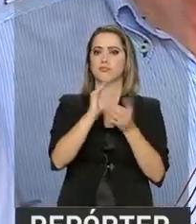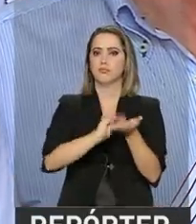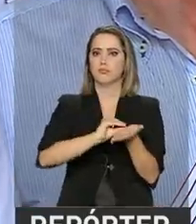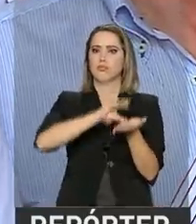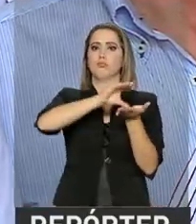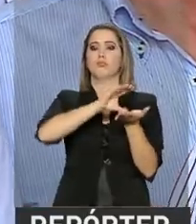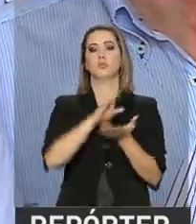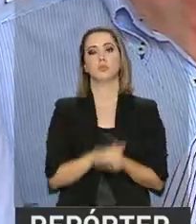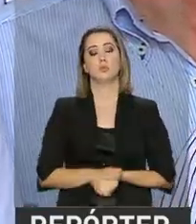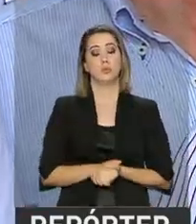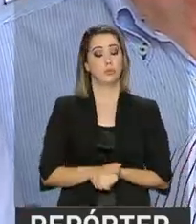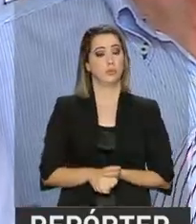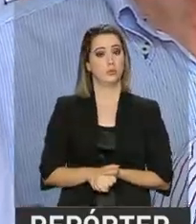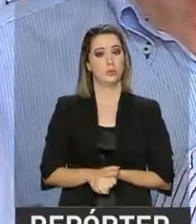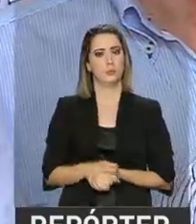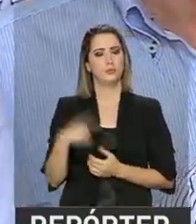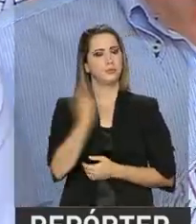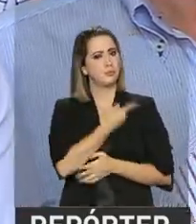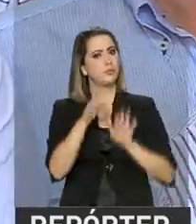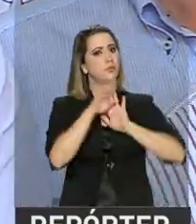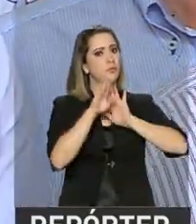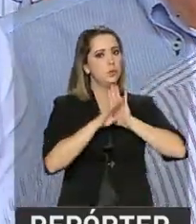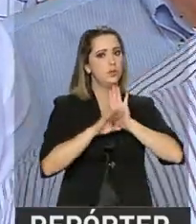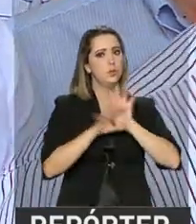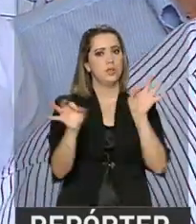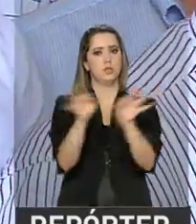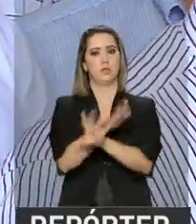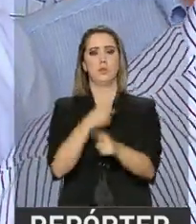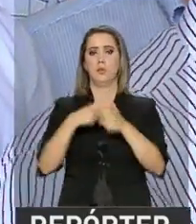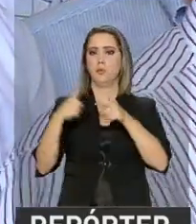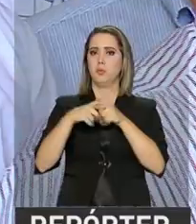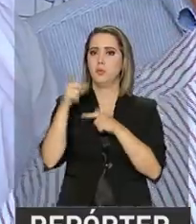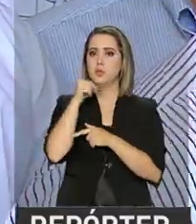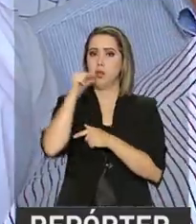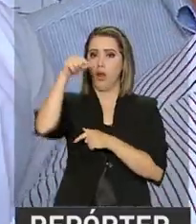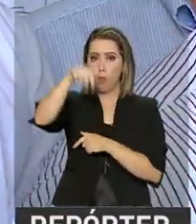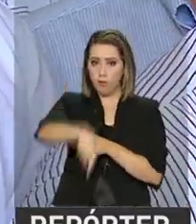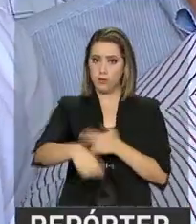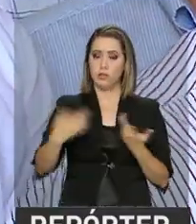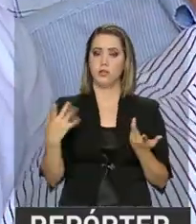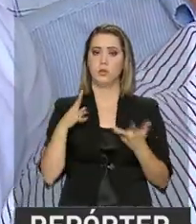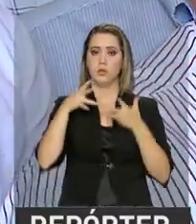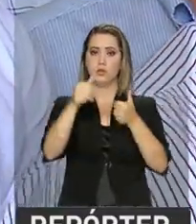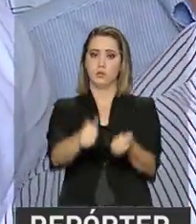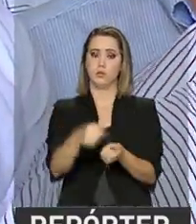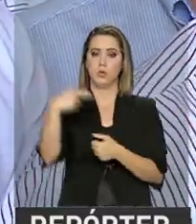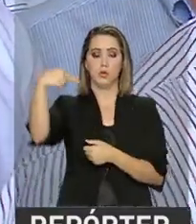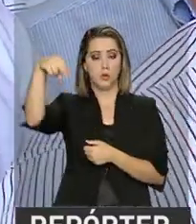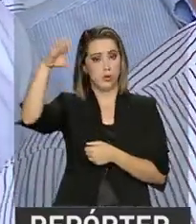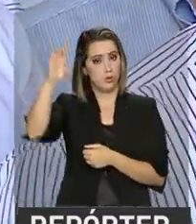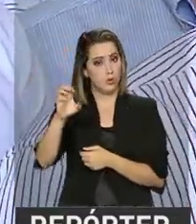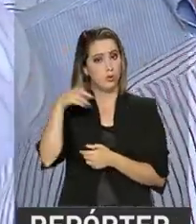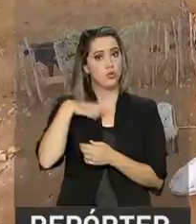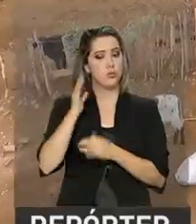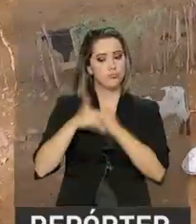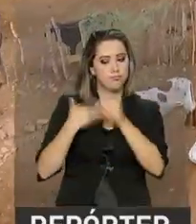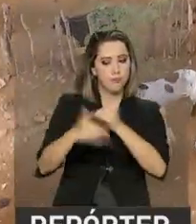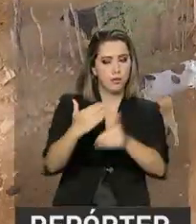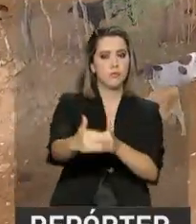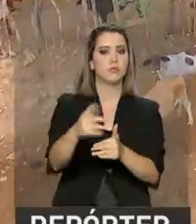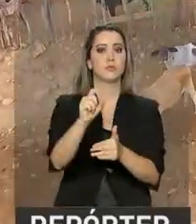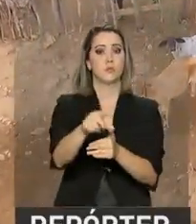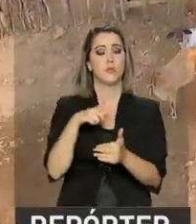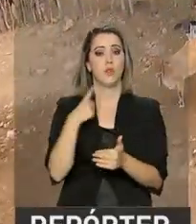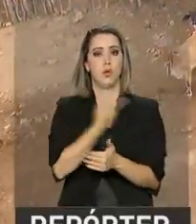que é o projeto de acabar ou tentar acabar com a crise hídrica nesta região, em todo o Nordeste, está num passo avançadíssimo. E o